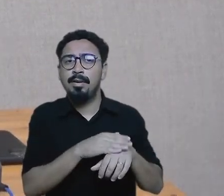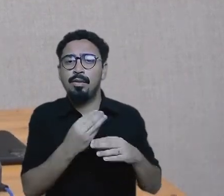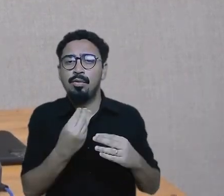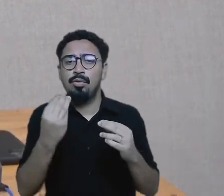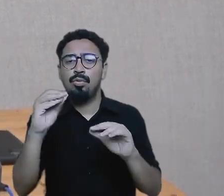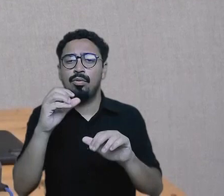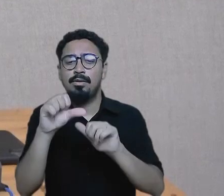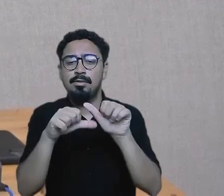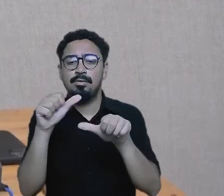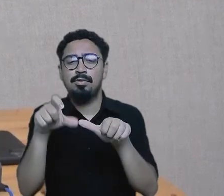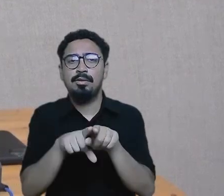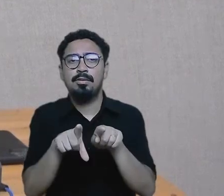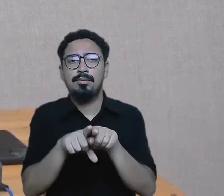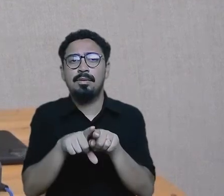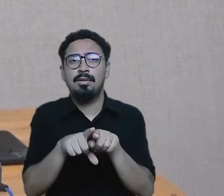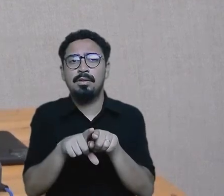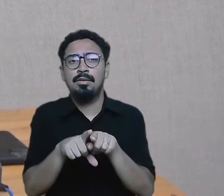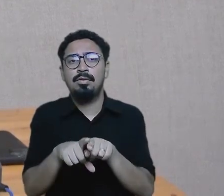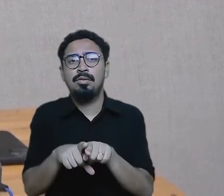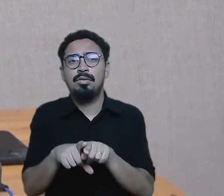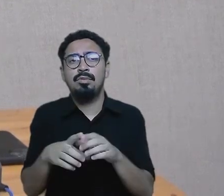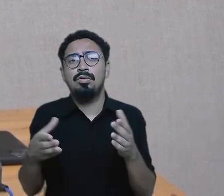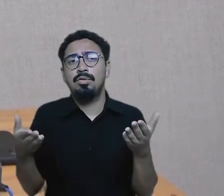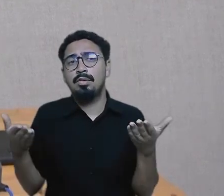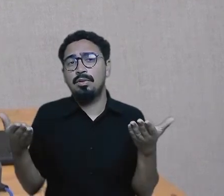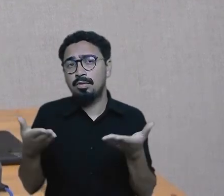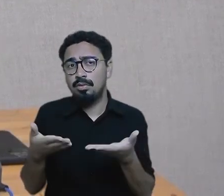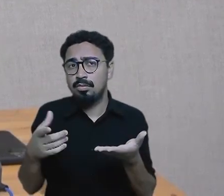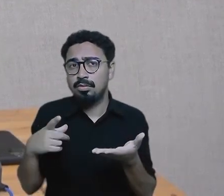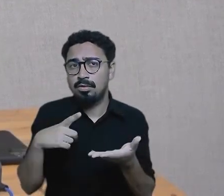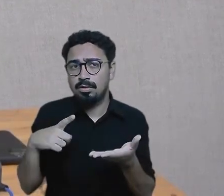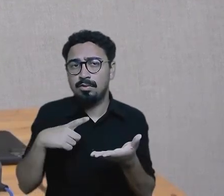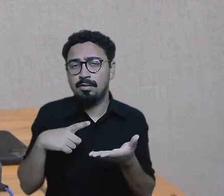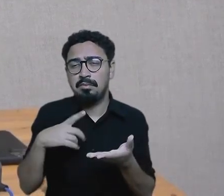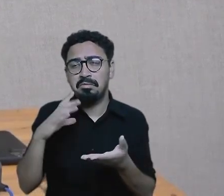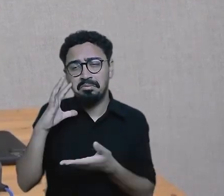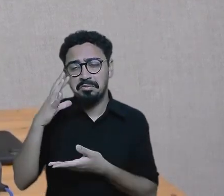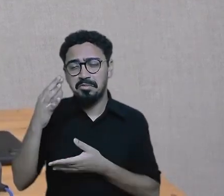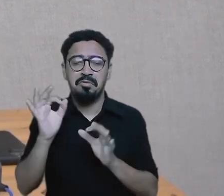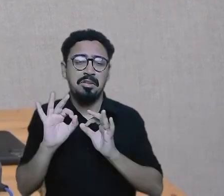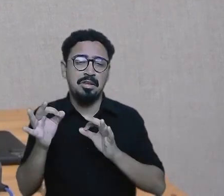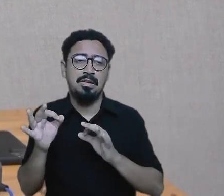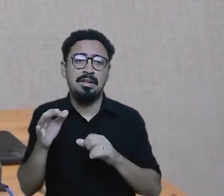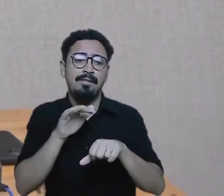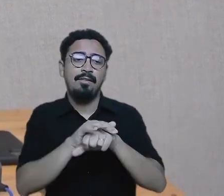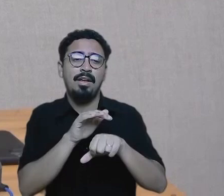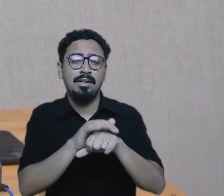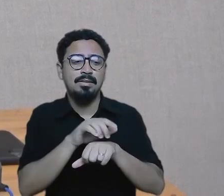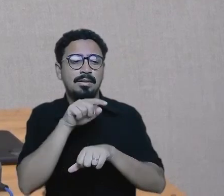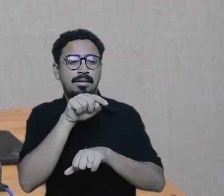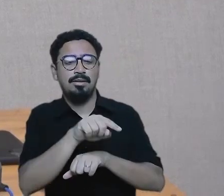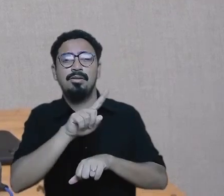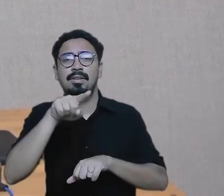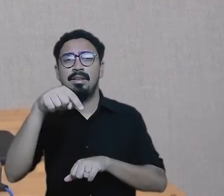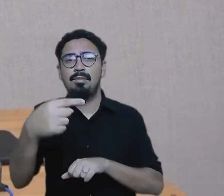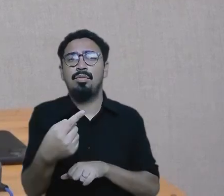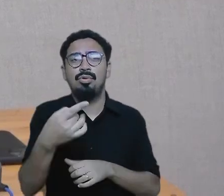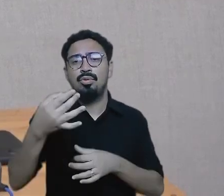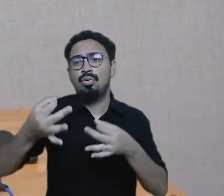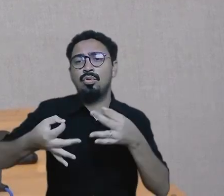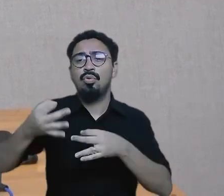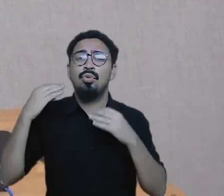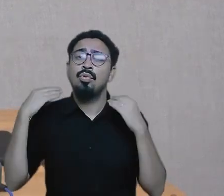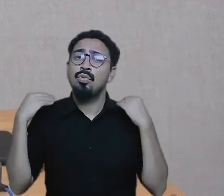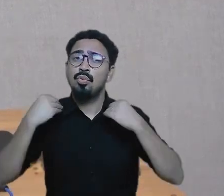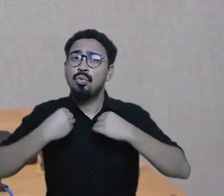foi do que ouviu em relação porque senão não adiantava nada você fazer algo e depois o juiz chegar e